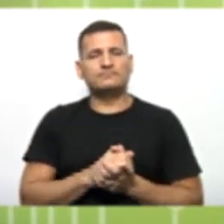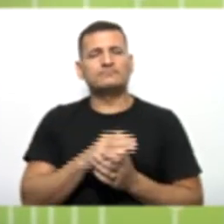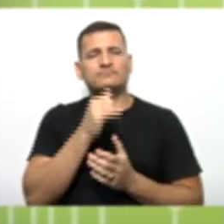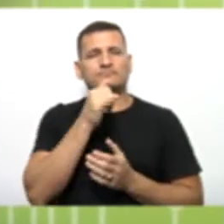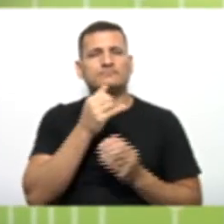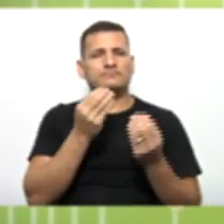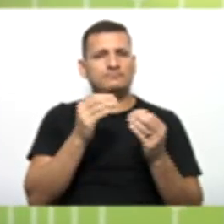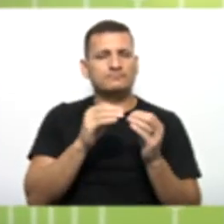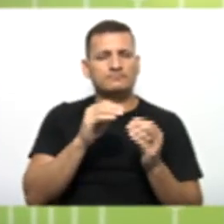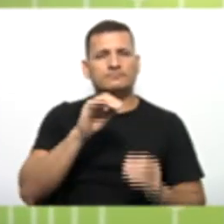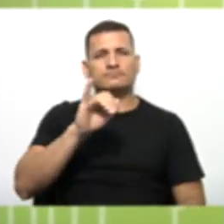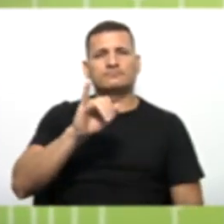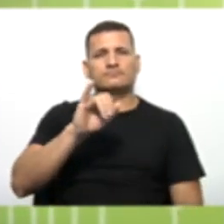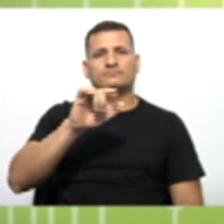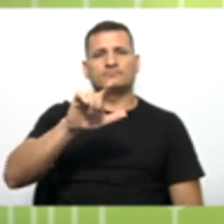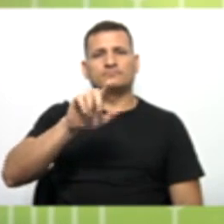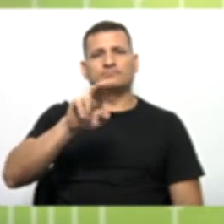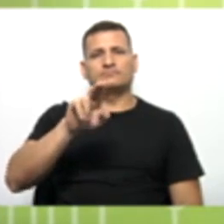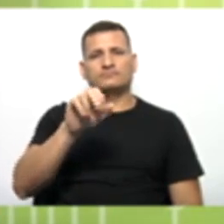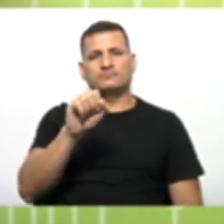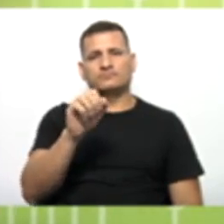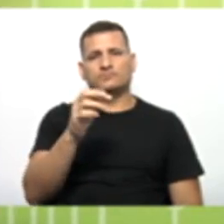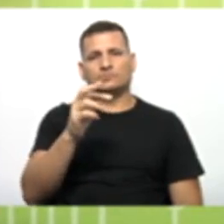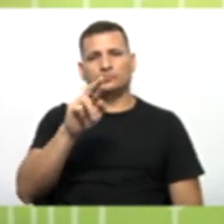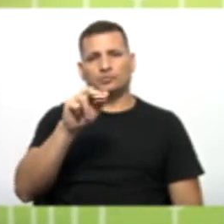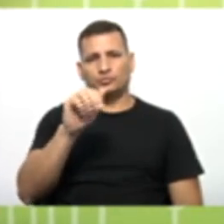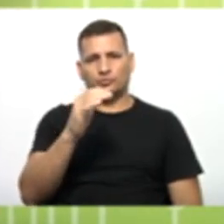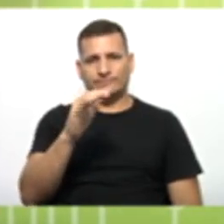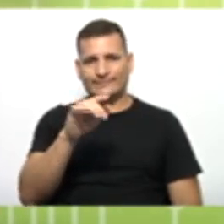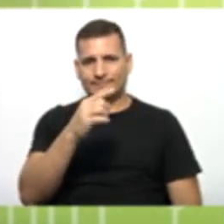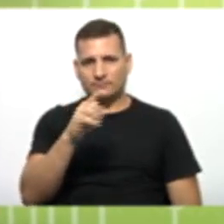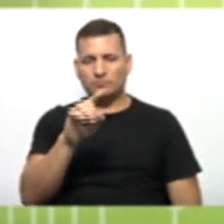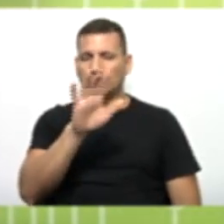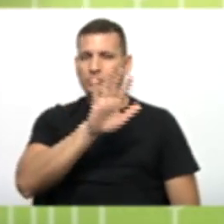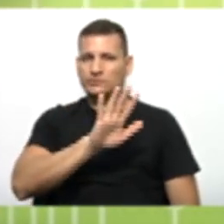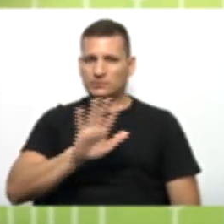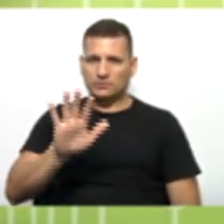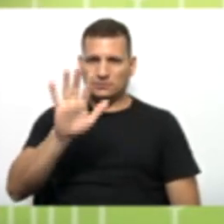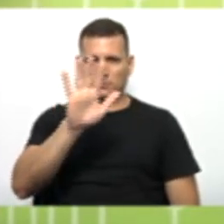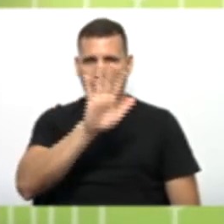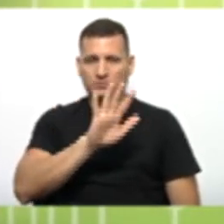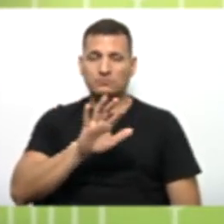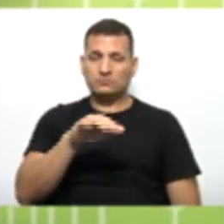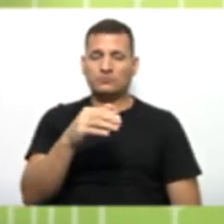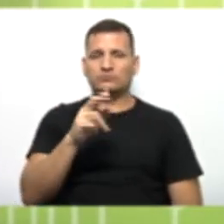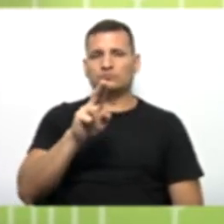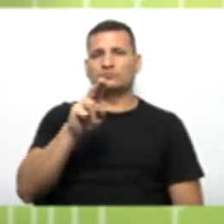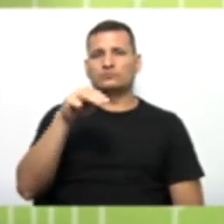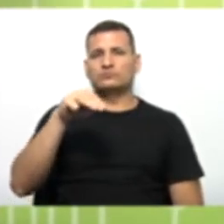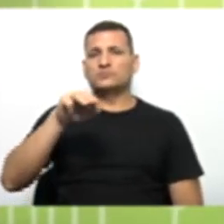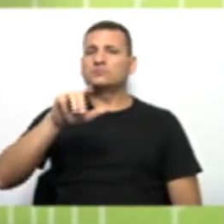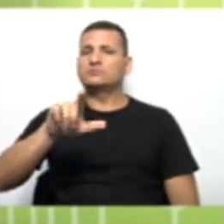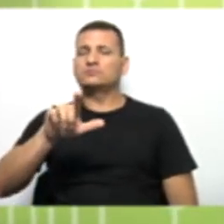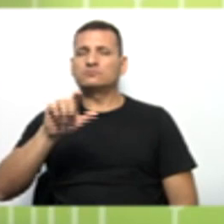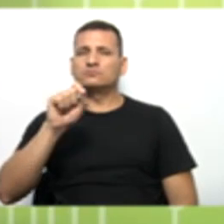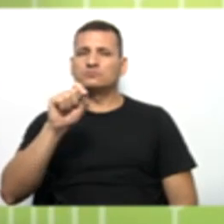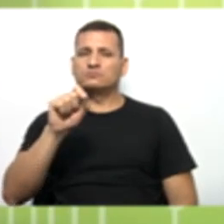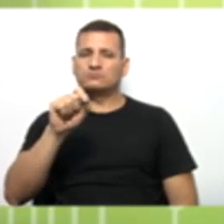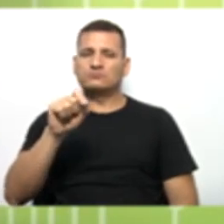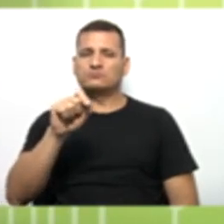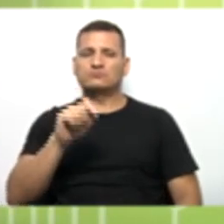ilustração, também é uma forma. Então, assim, ó, o ML, ela trouxe para quê? Para unificar. Lembra que eu passei para